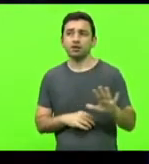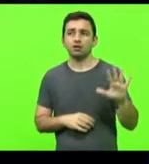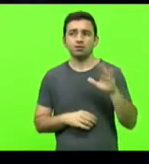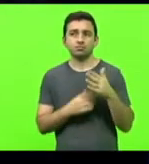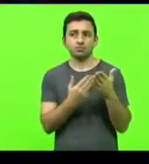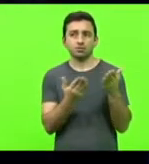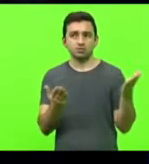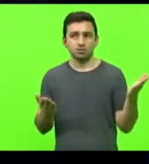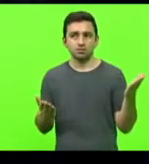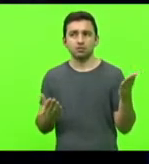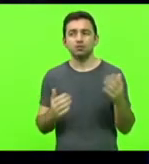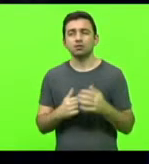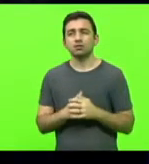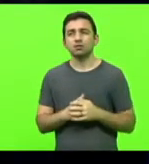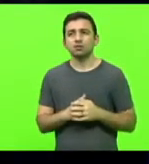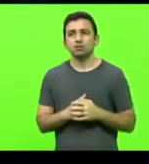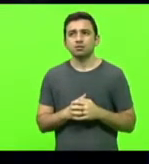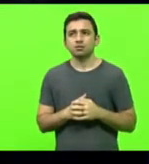que cria de maneira